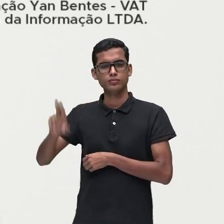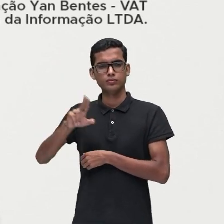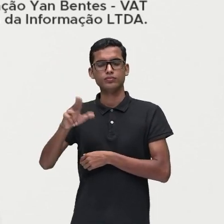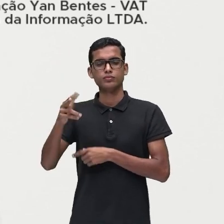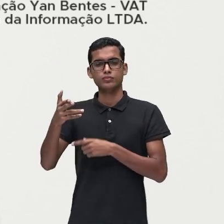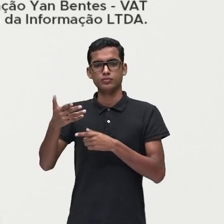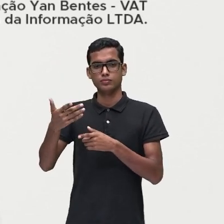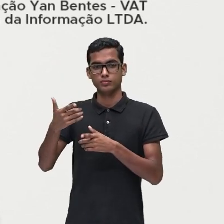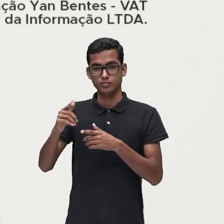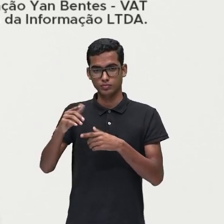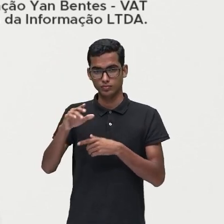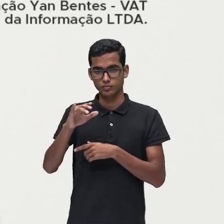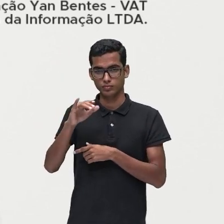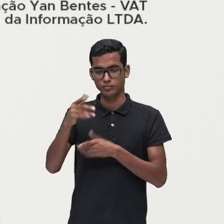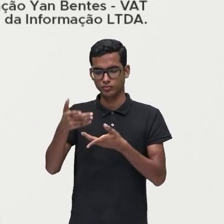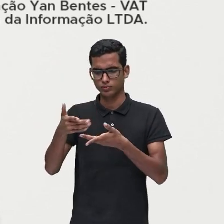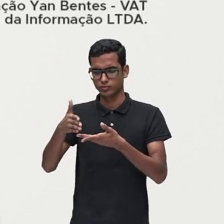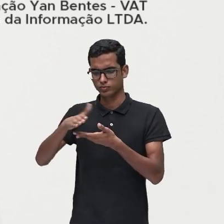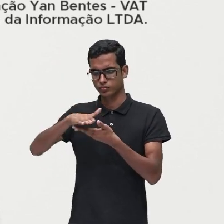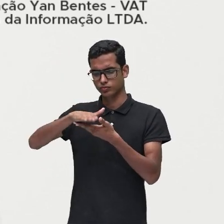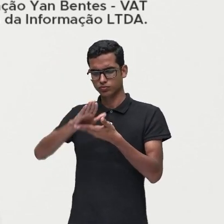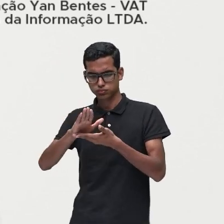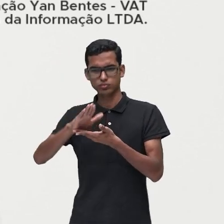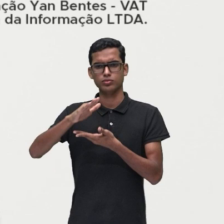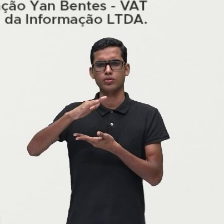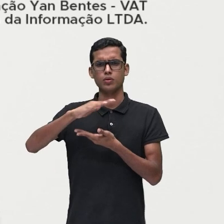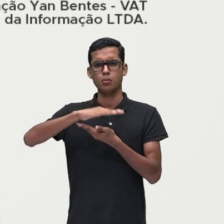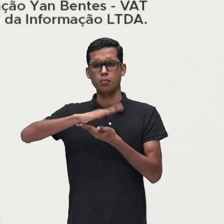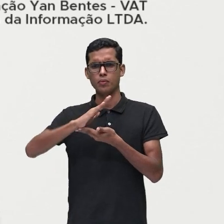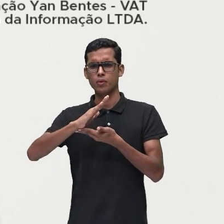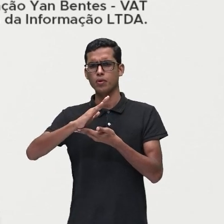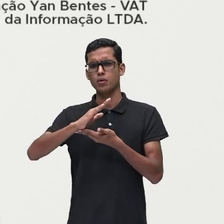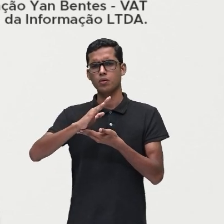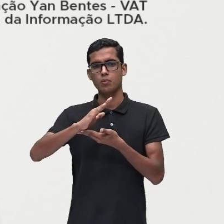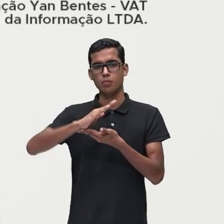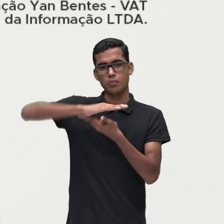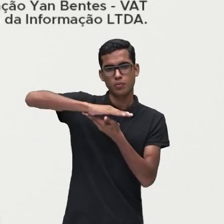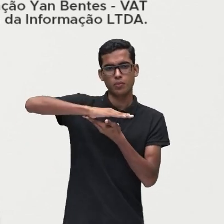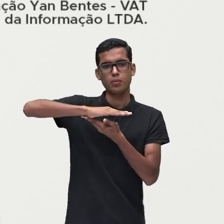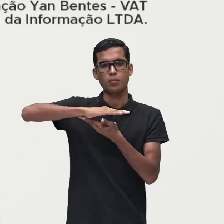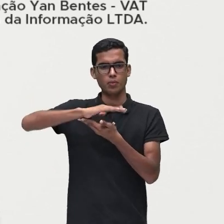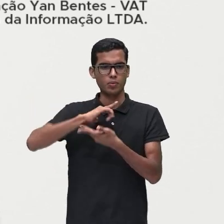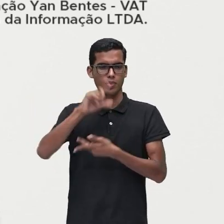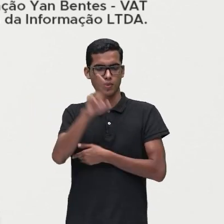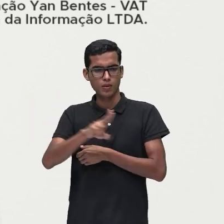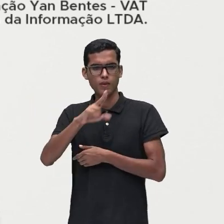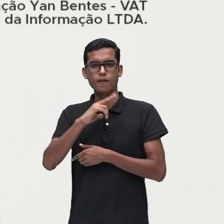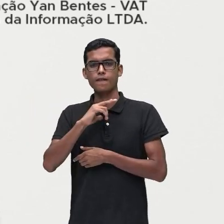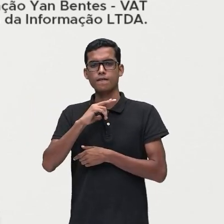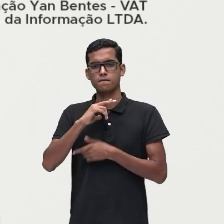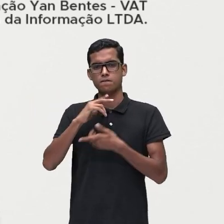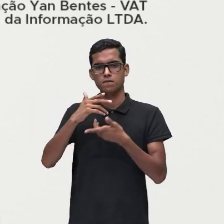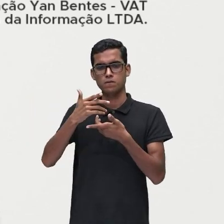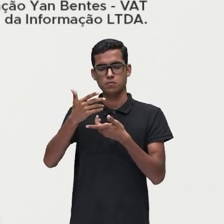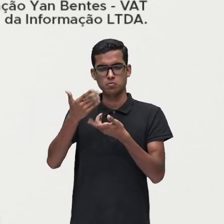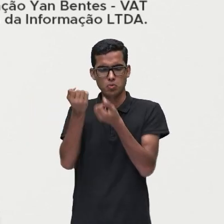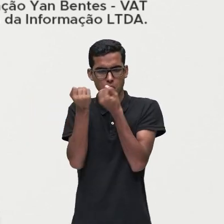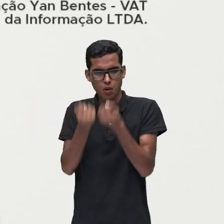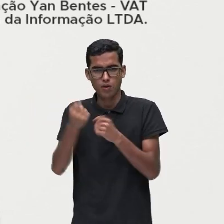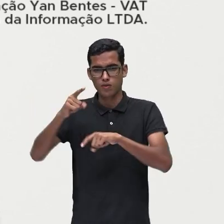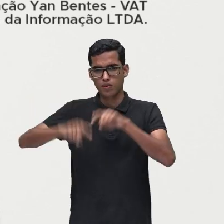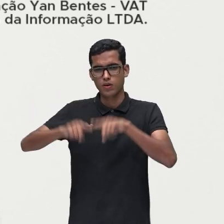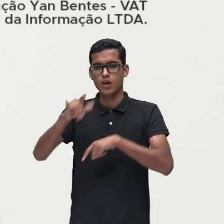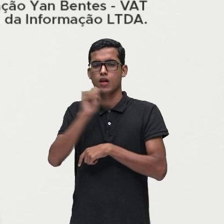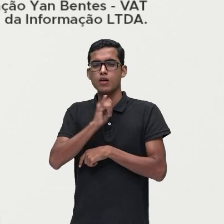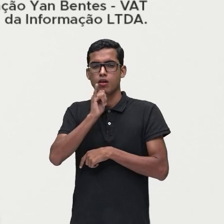local para facilitar o erguimento ou abaixamento de objetos pesados, como uma